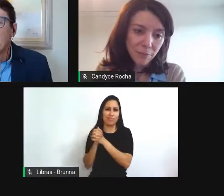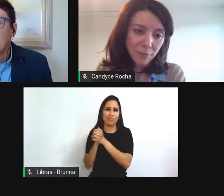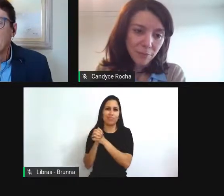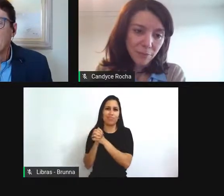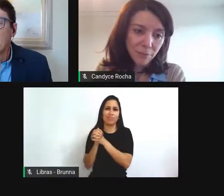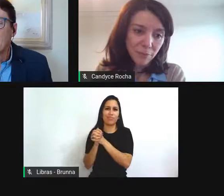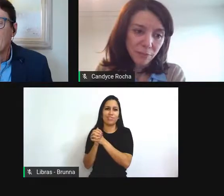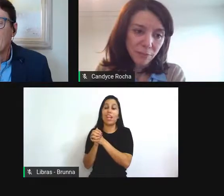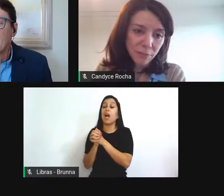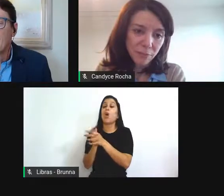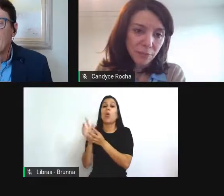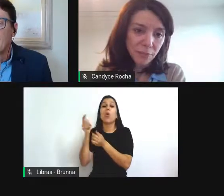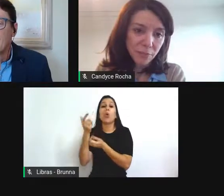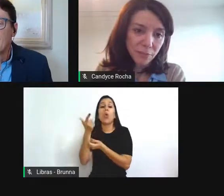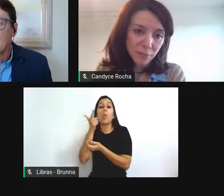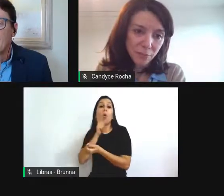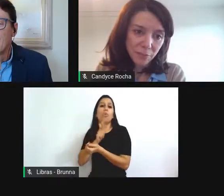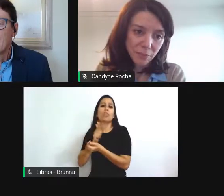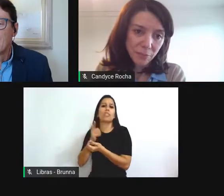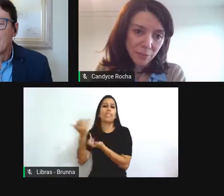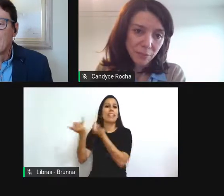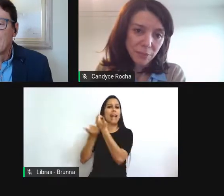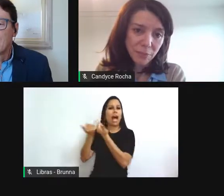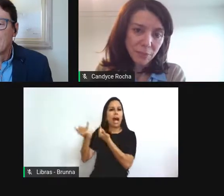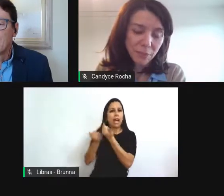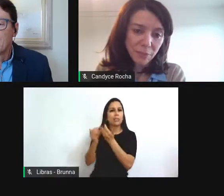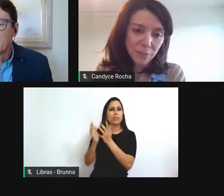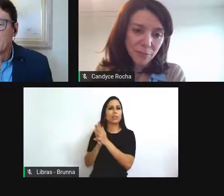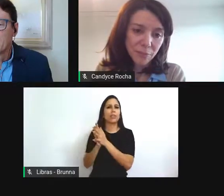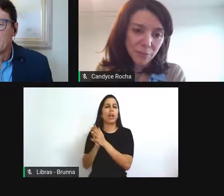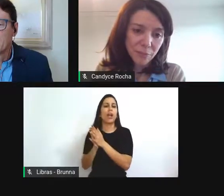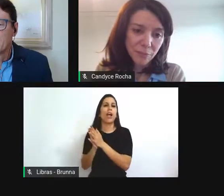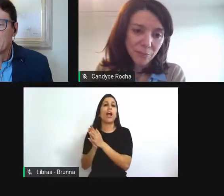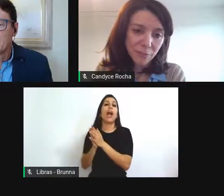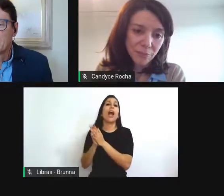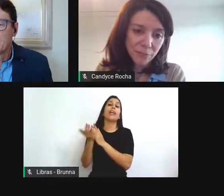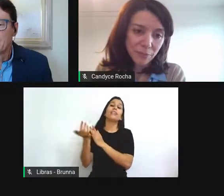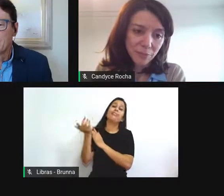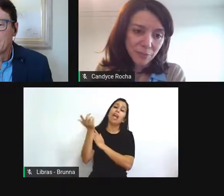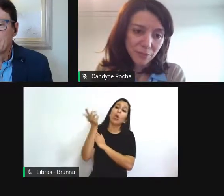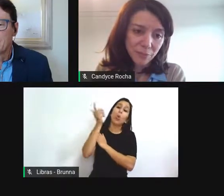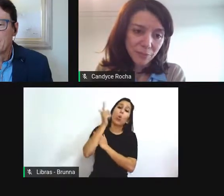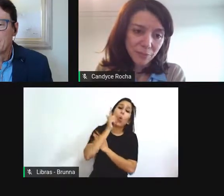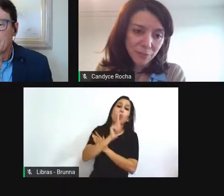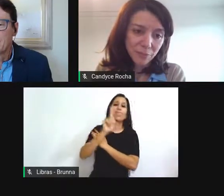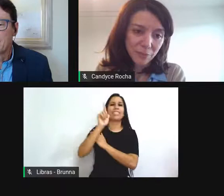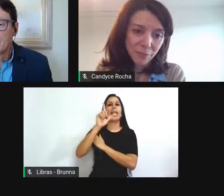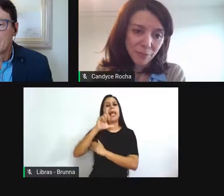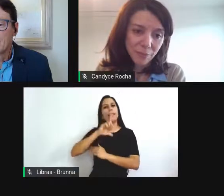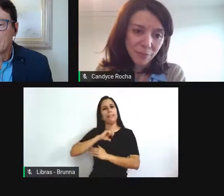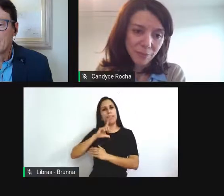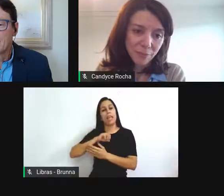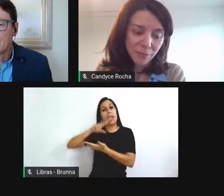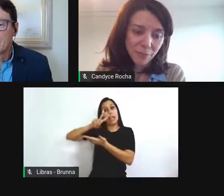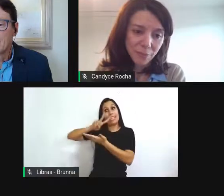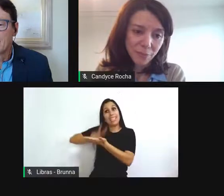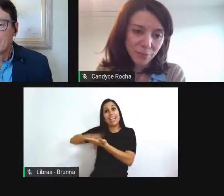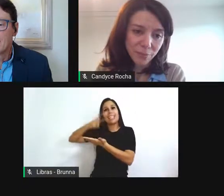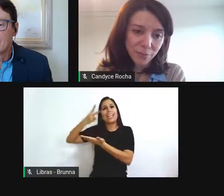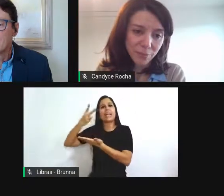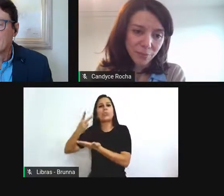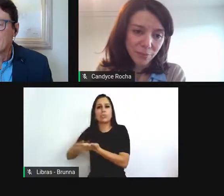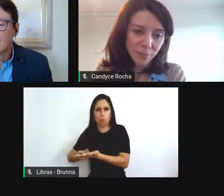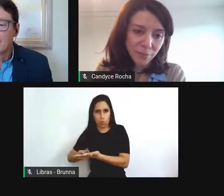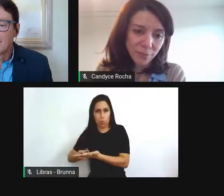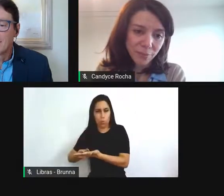obtenção do dado, o tratamento do dado, até chegar à tradução, né? Você tem que ter algumas